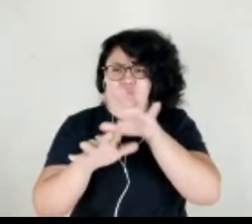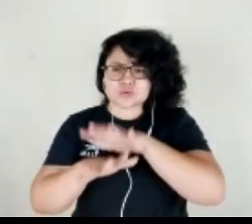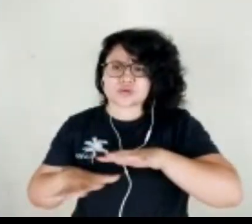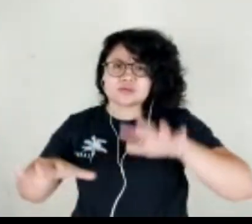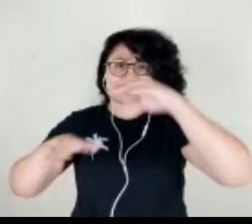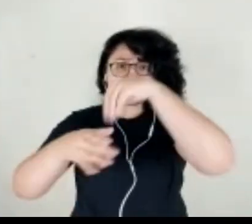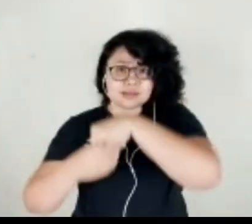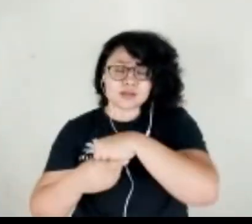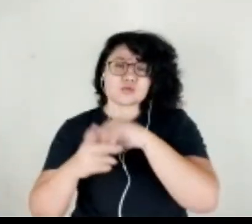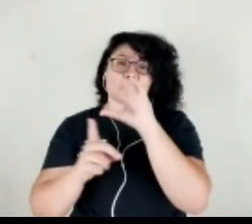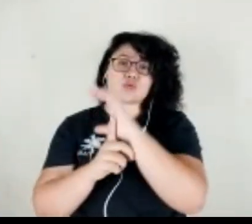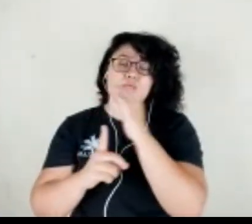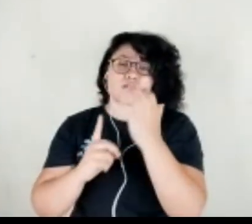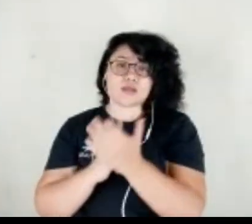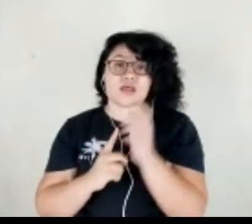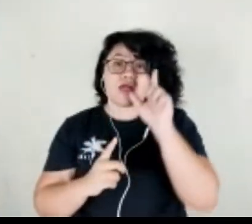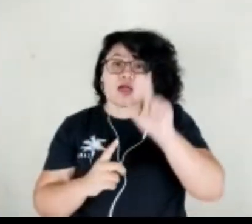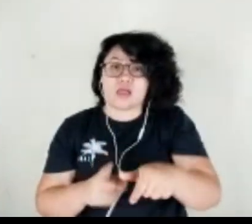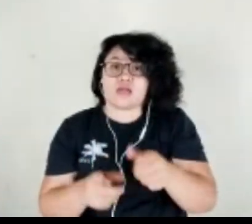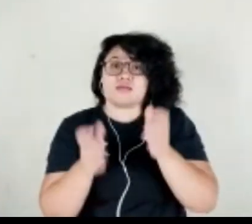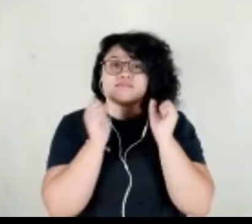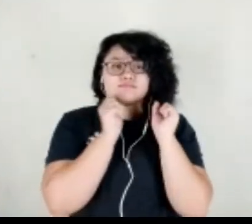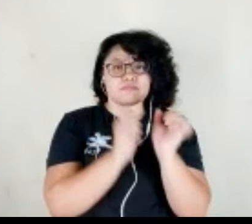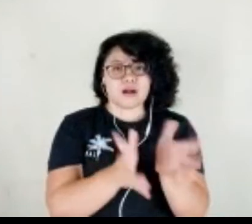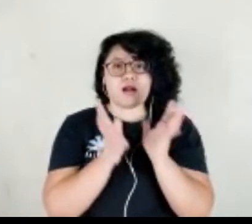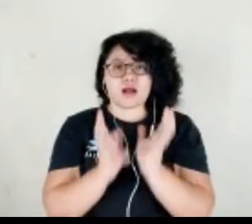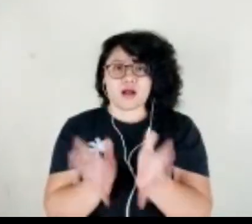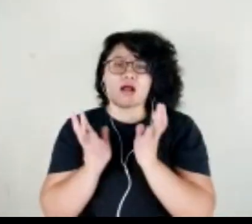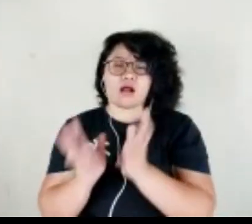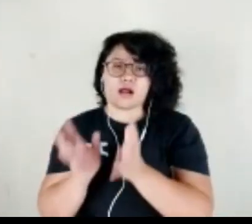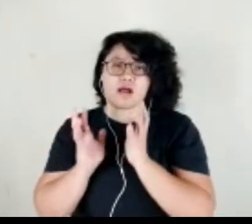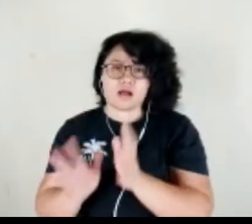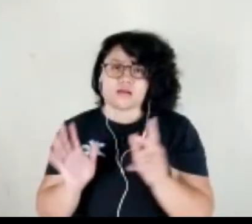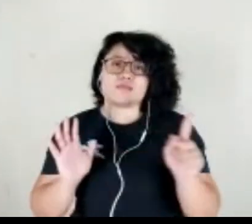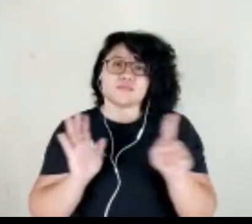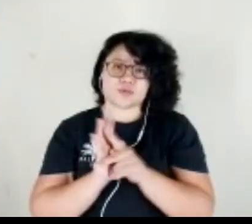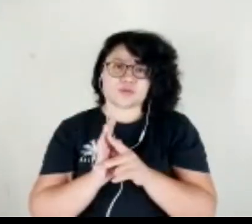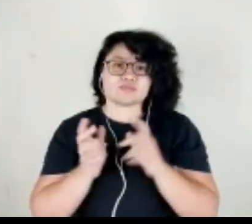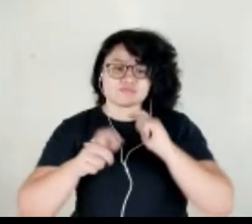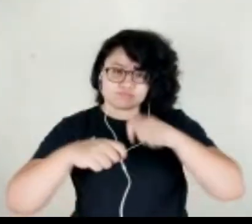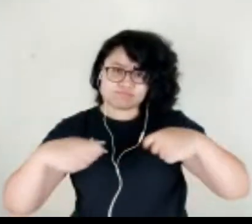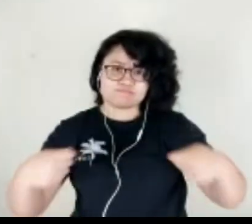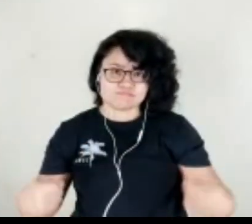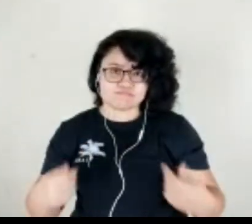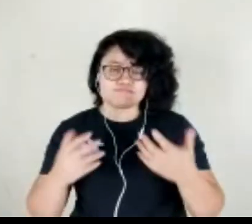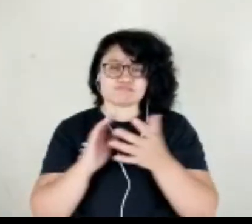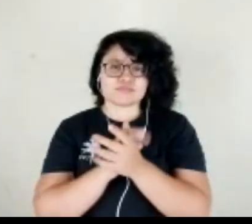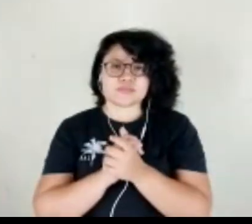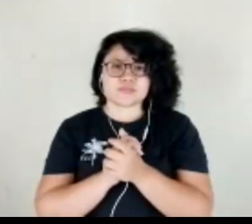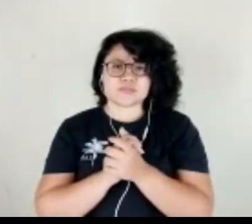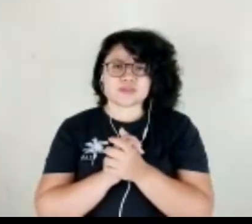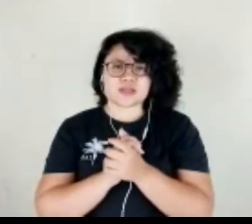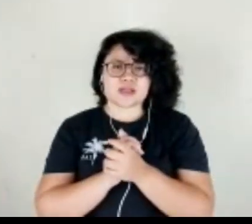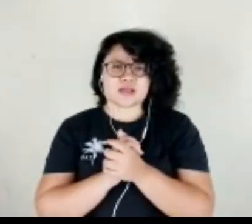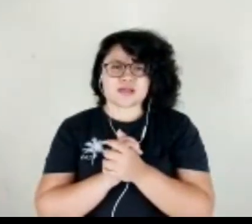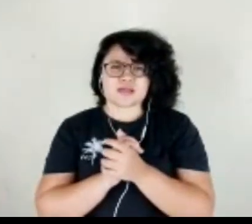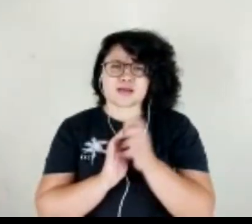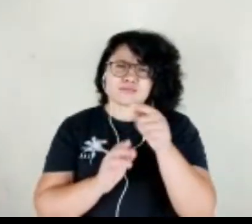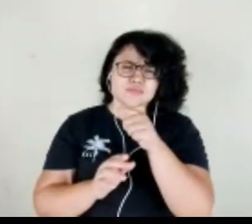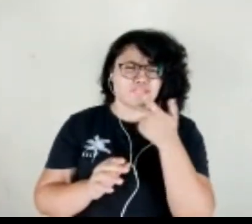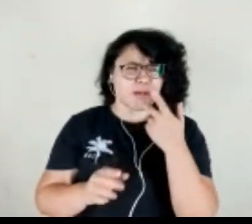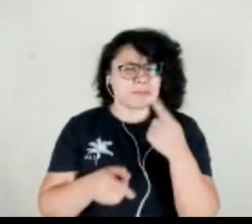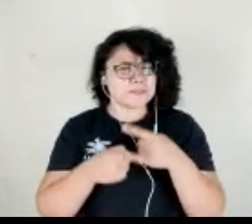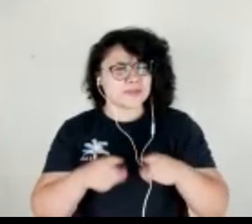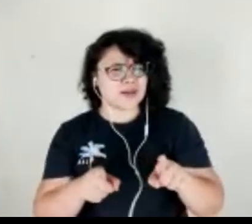objetivo comum dessa comunidade é a sinalização, é a língua de sinais, correto? Ou seja,